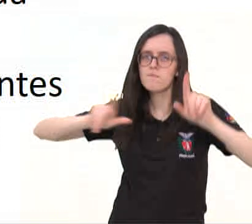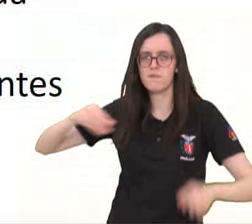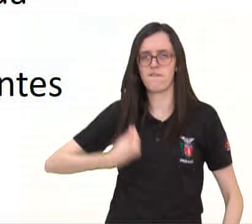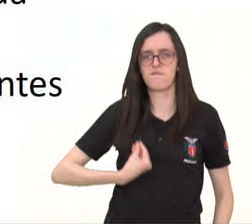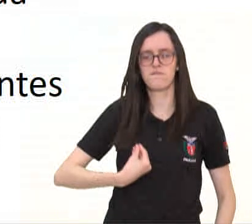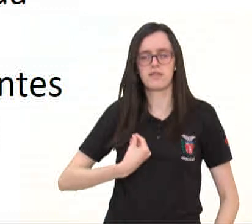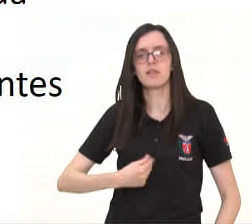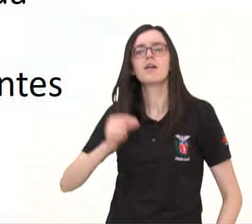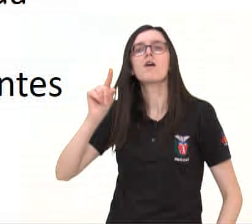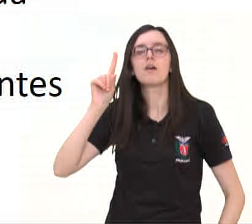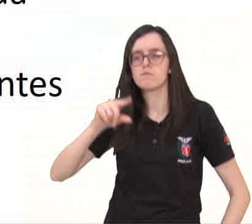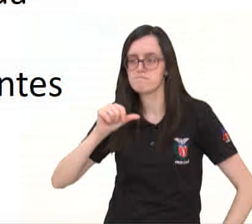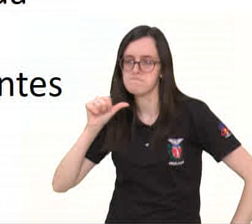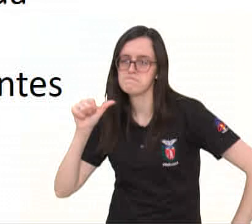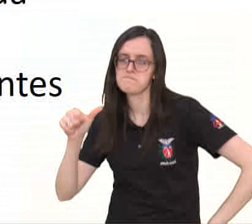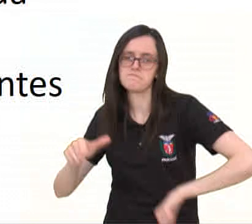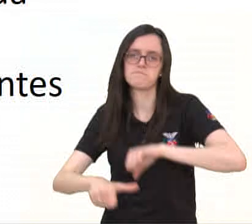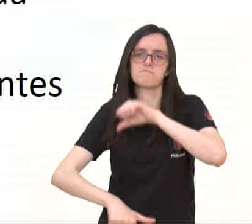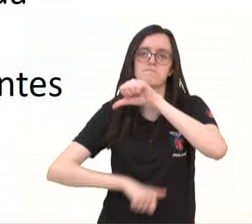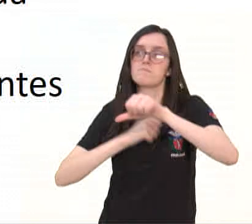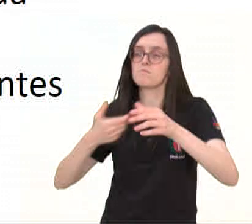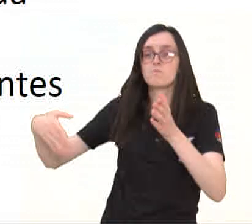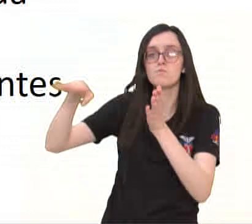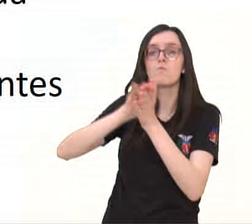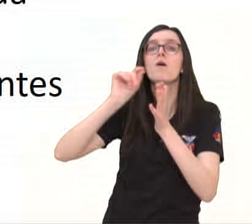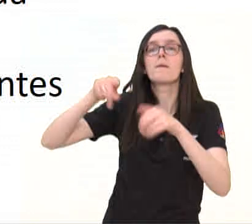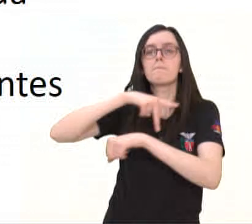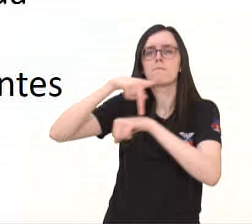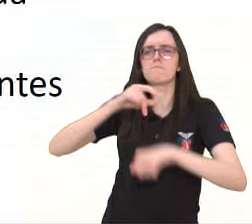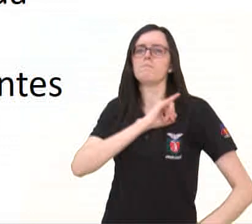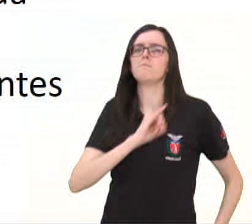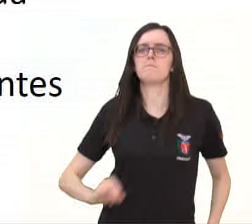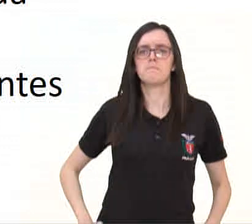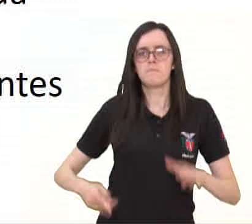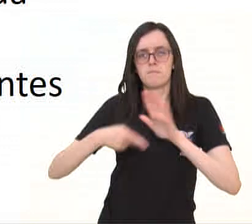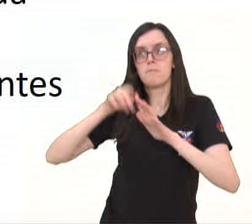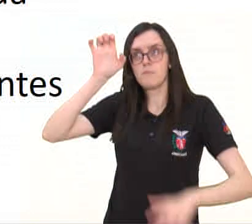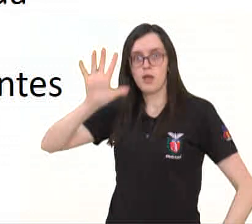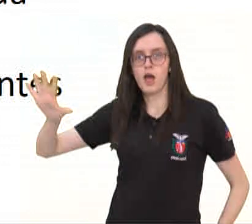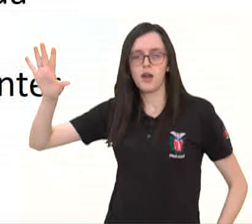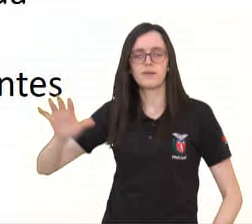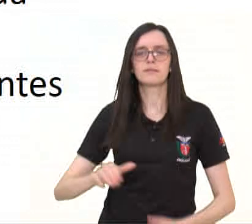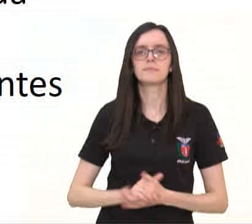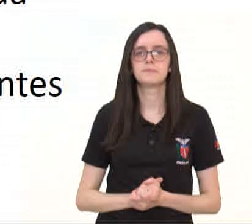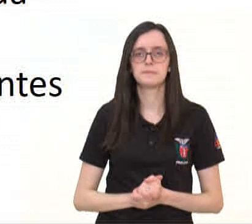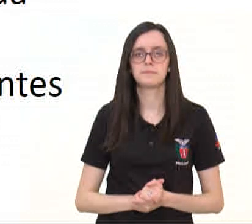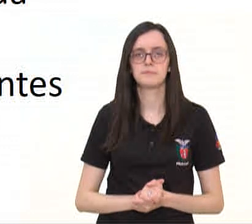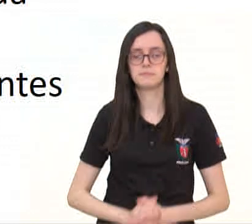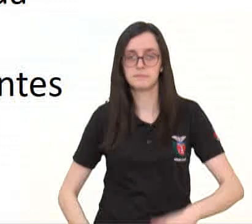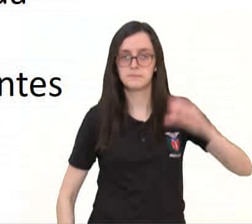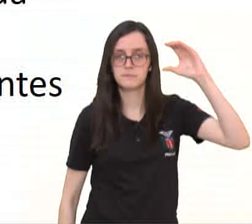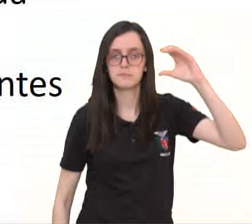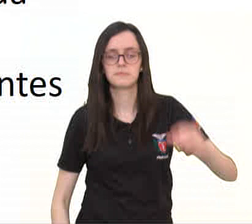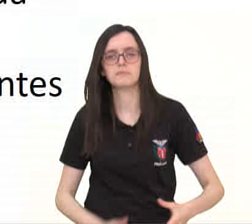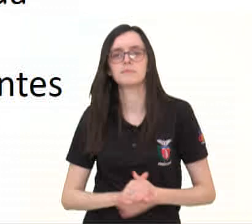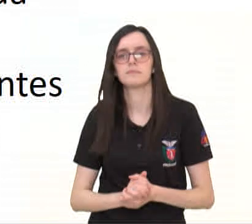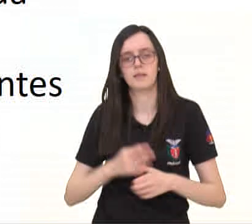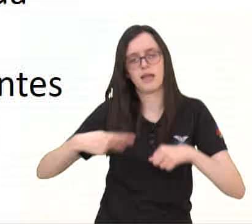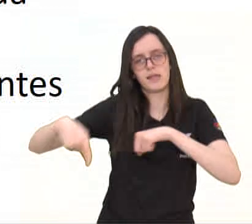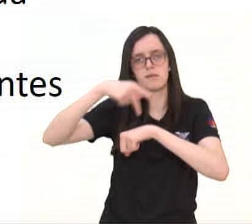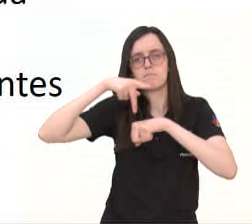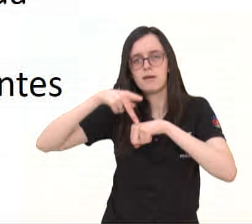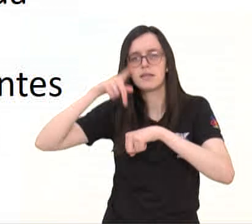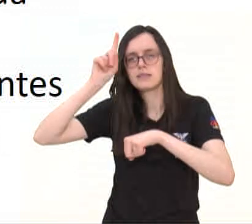africanos foram aprimorados pela chegada dos países imperialistas europeus. E letra C. Os países